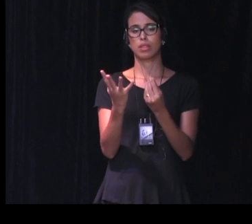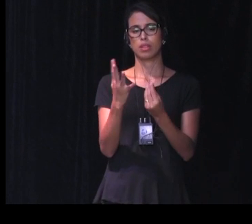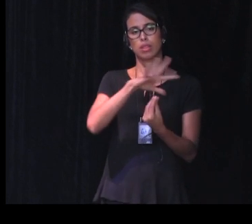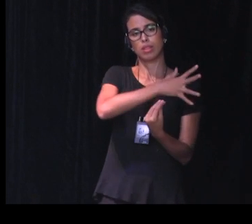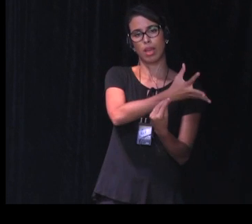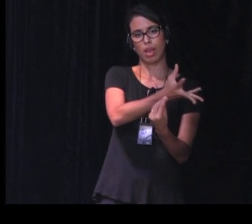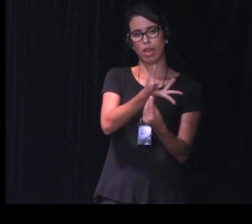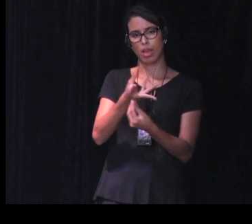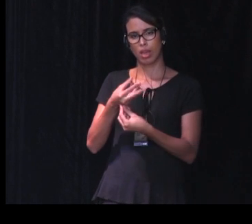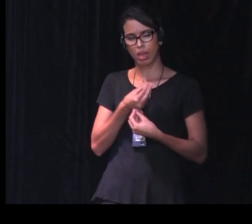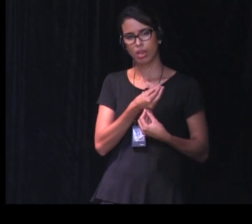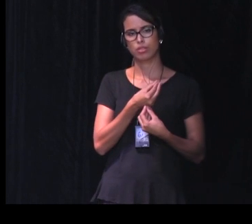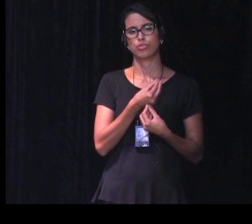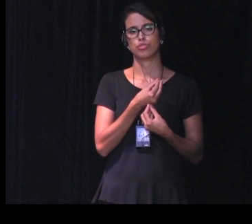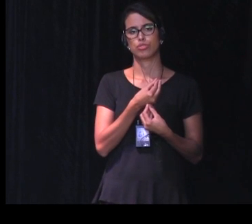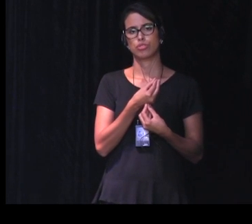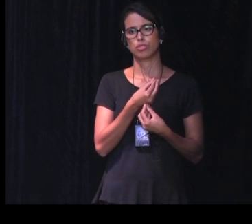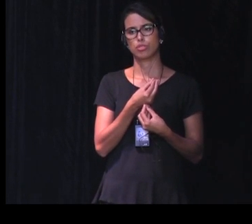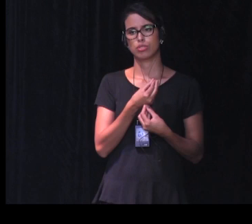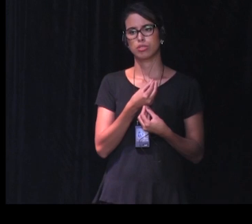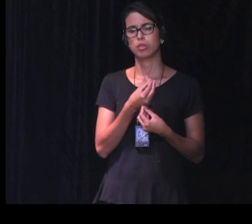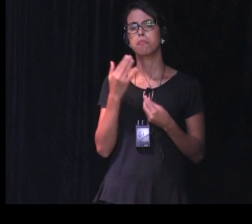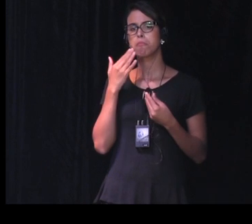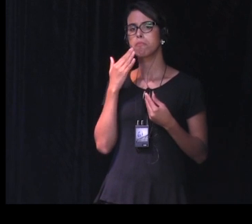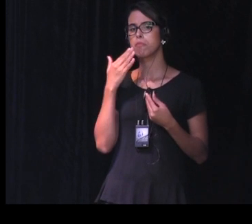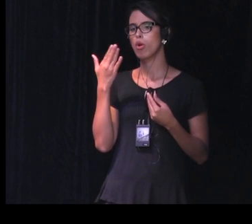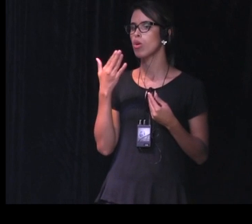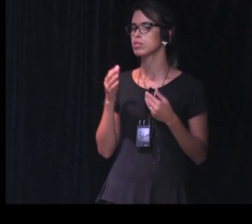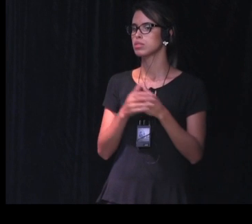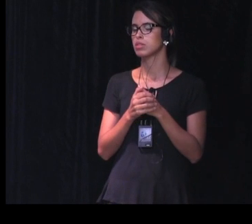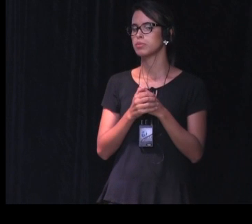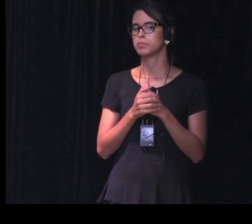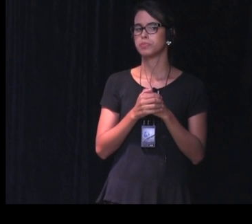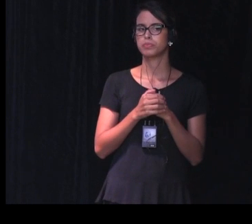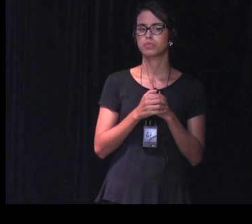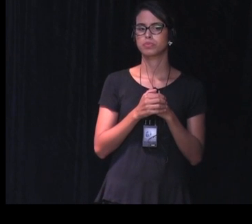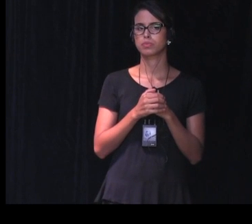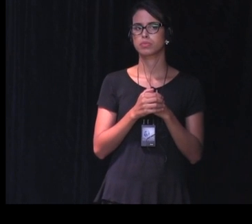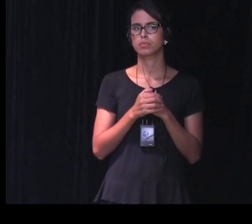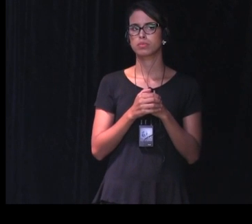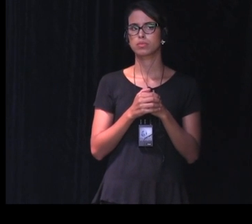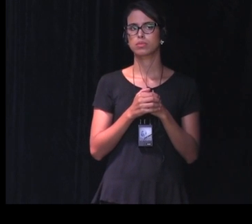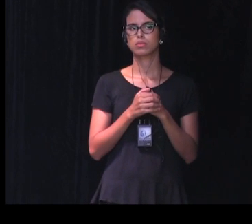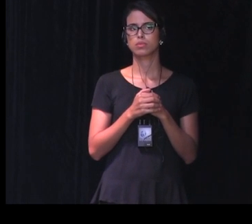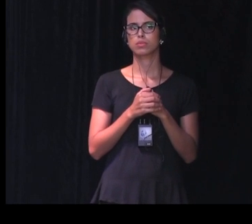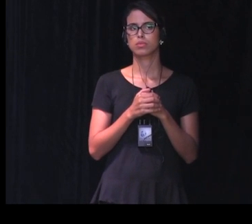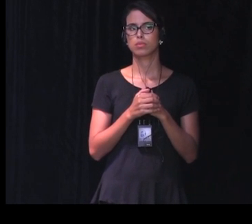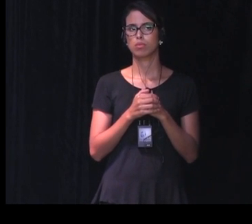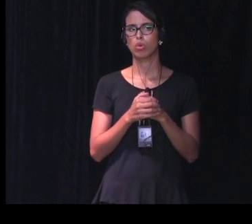na arte, uma coisa que atualmente é importante, o tempo em que aparecem as coisas na